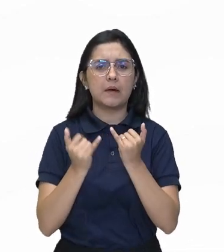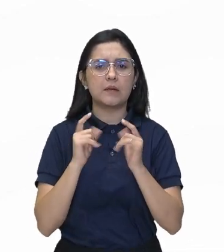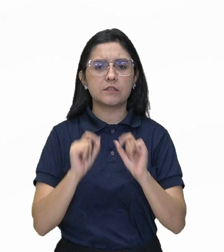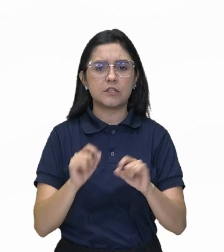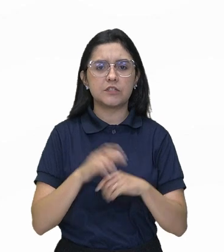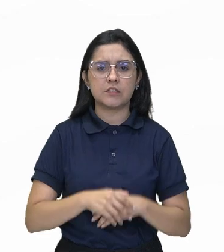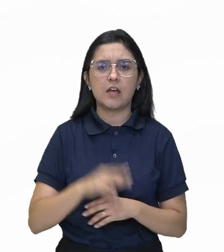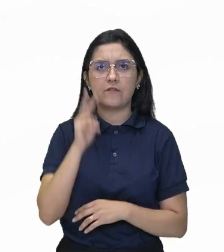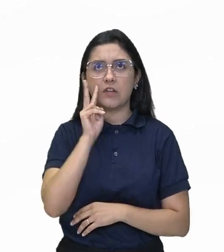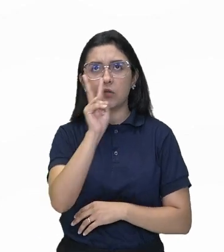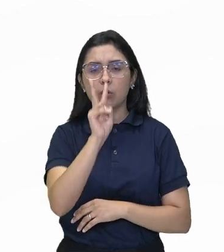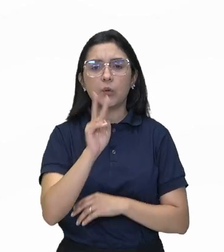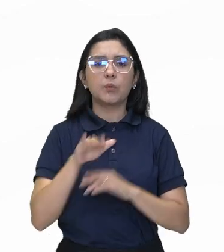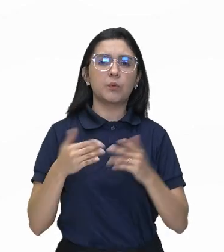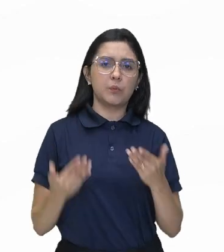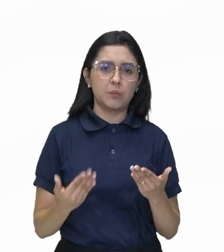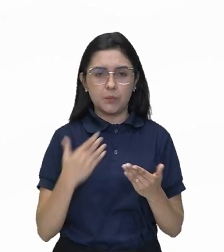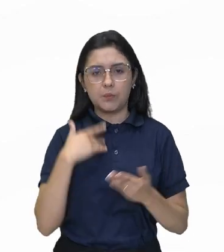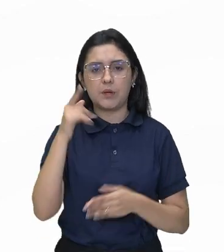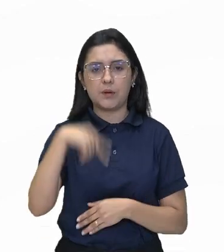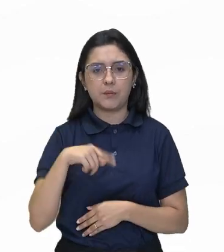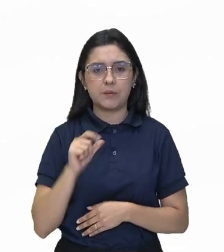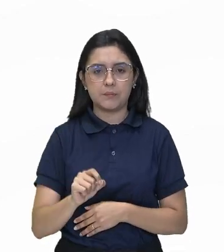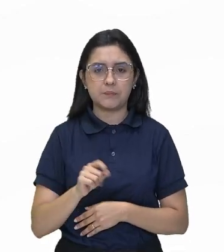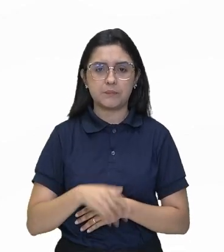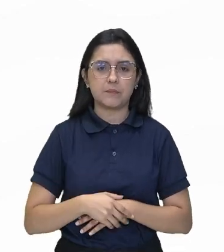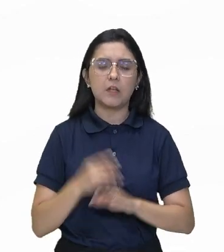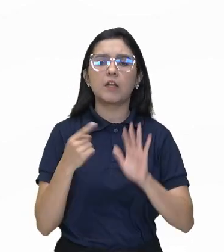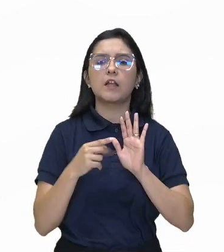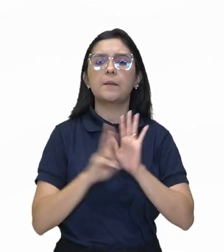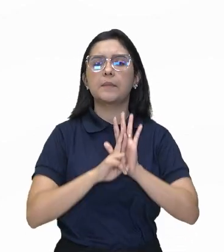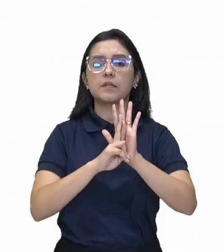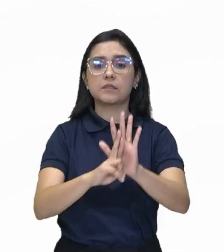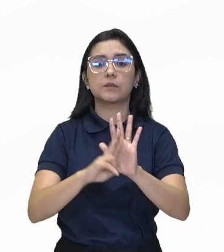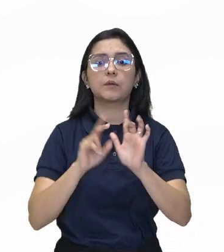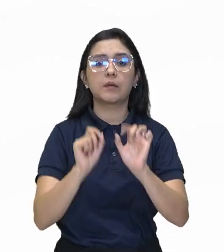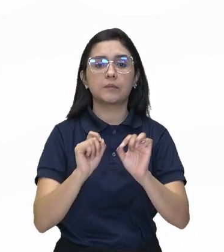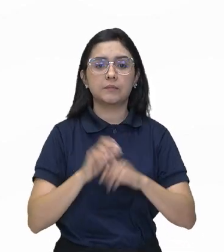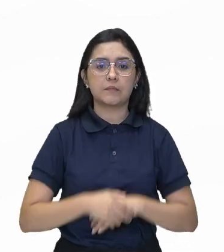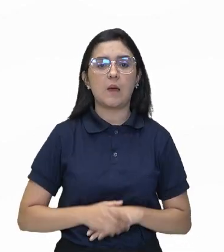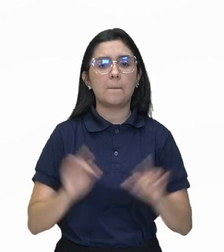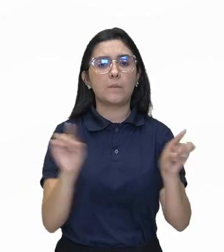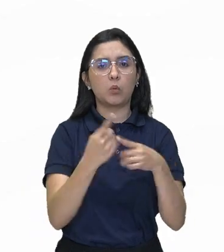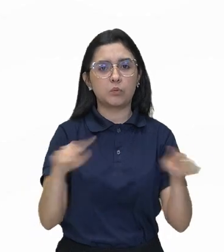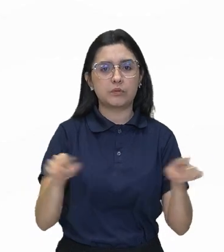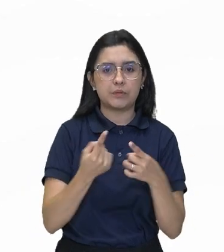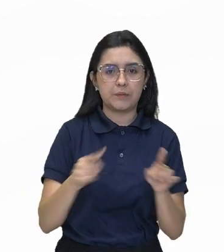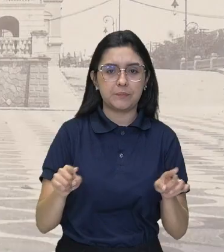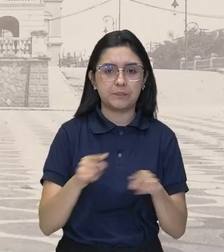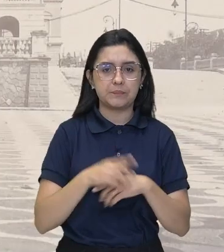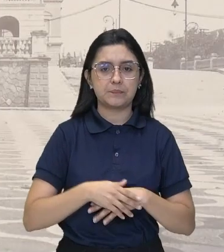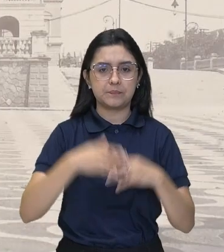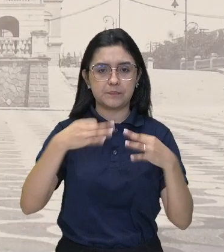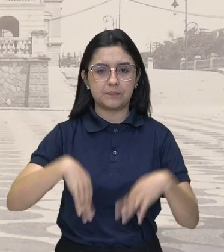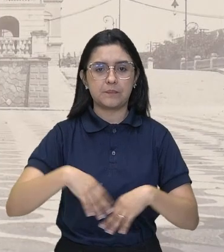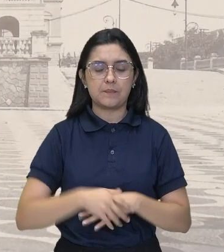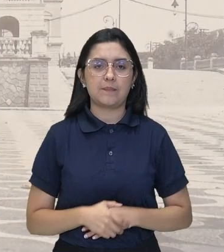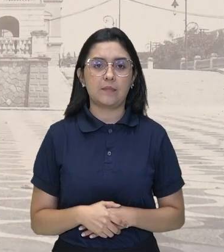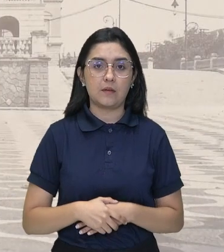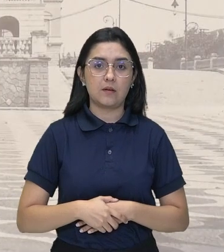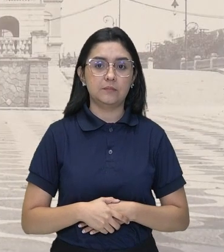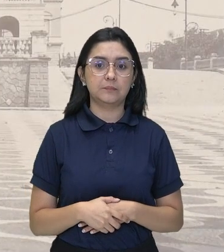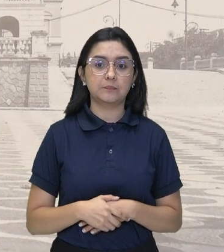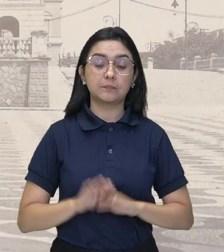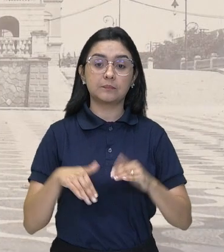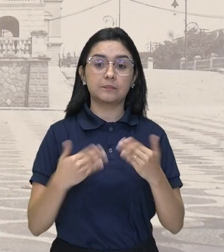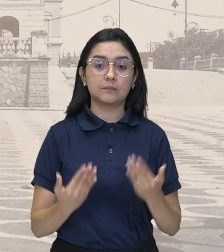Torre Eiffel. E esse aí ele faz justamente uma alusão à questão da música, certo? Então,